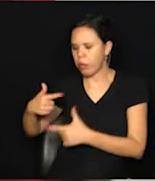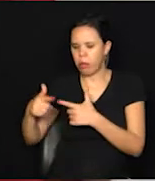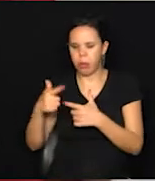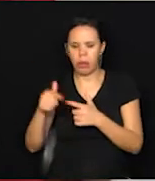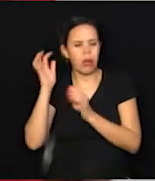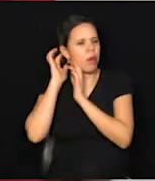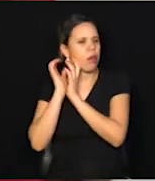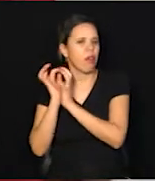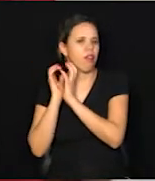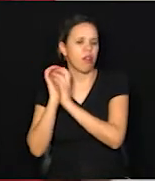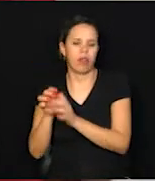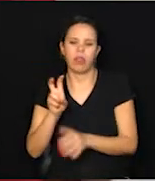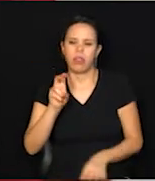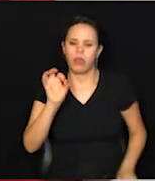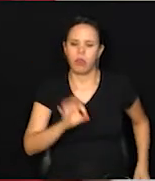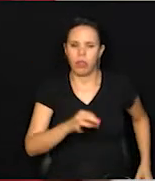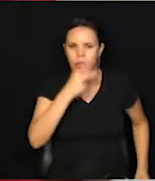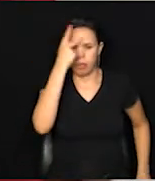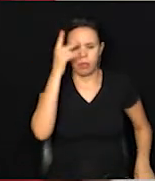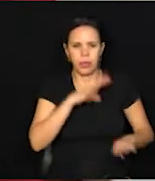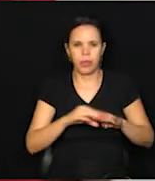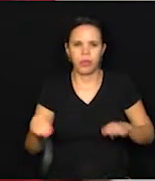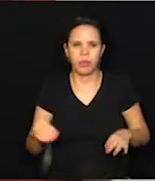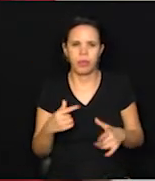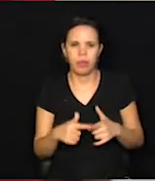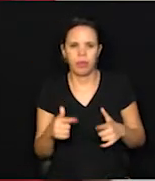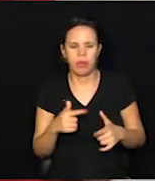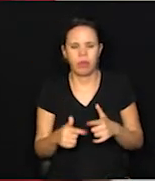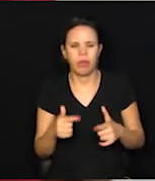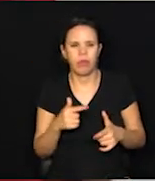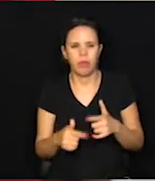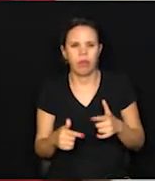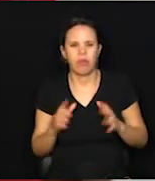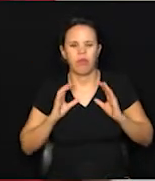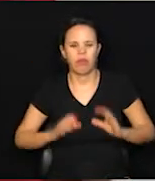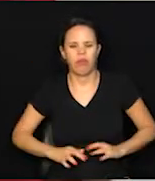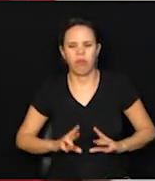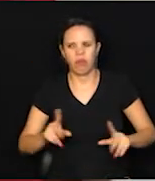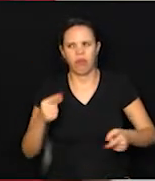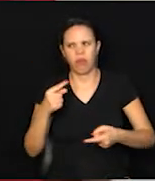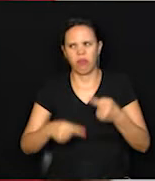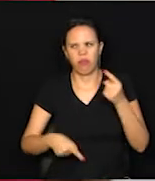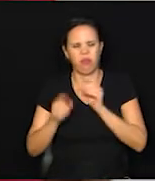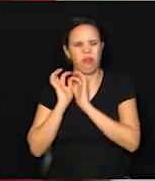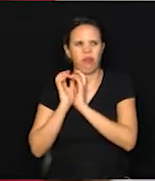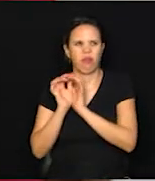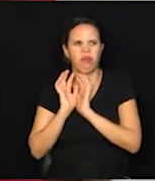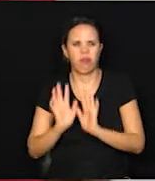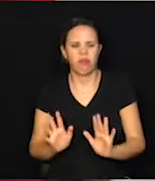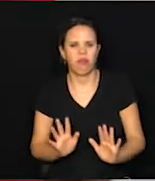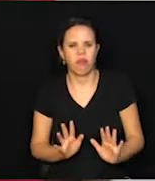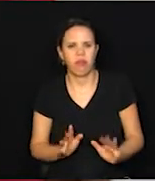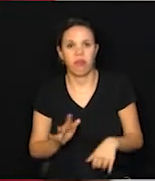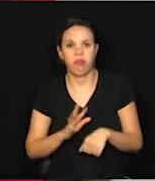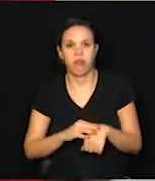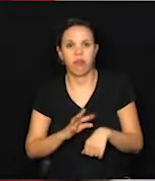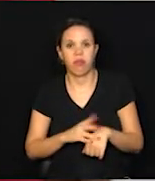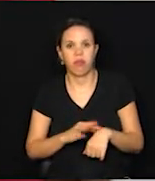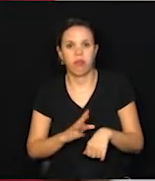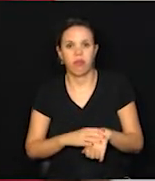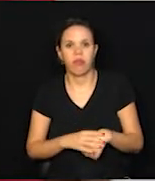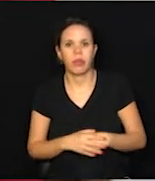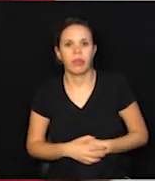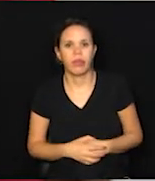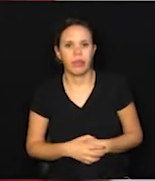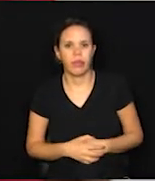que 50% dos recuperados da Covid ficam com alguma sequela comportamental ou neurológica. Então, assim, é uma doença muito mais